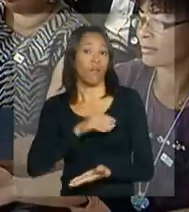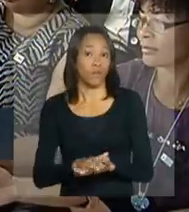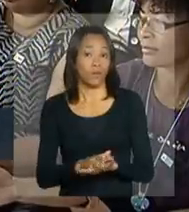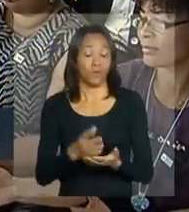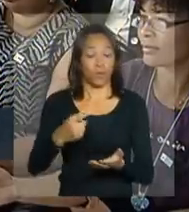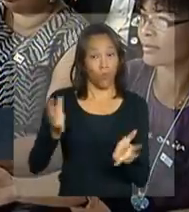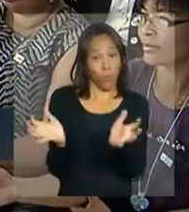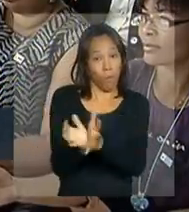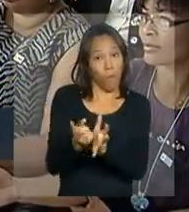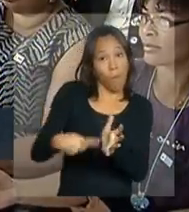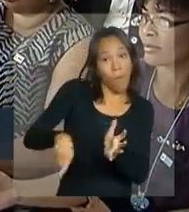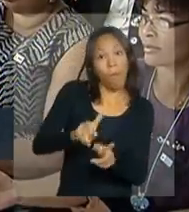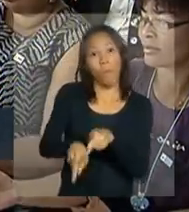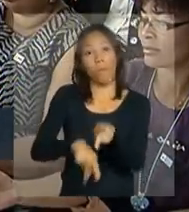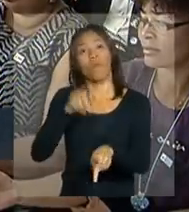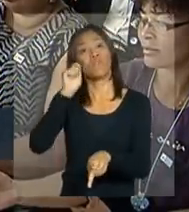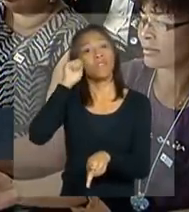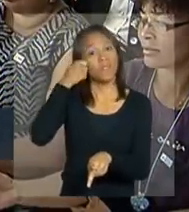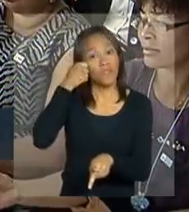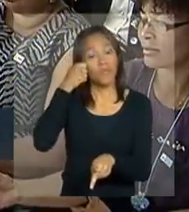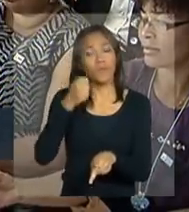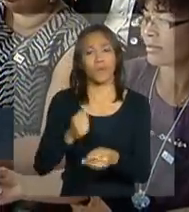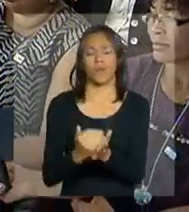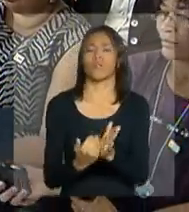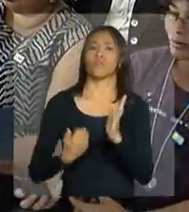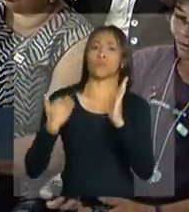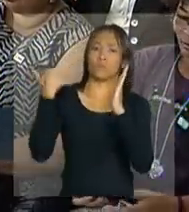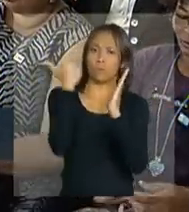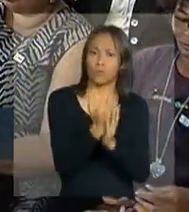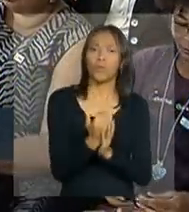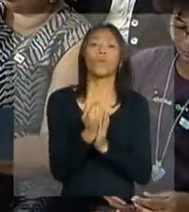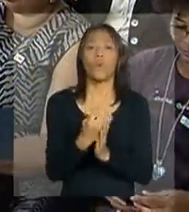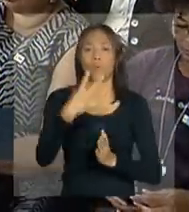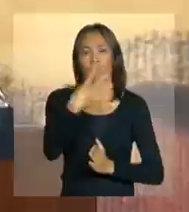negra nesse período cresceu